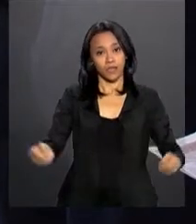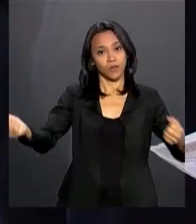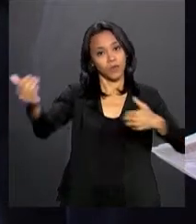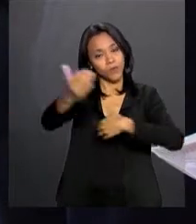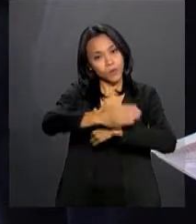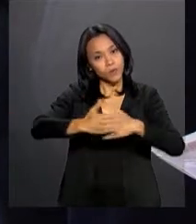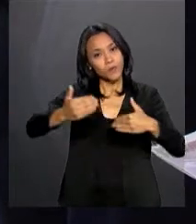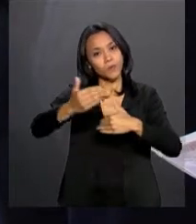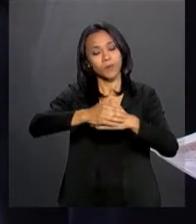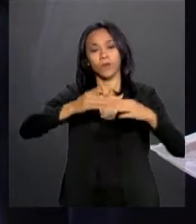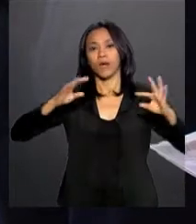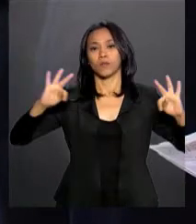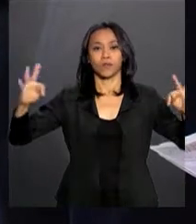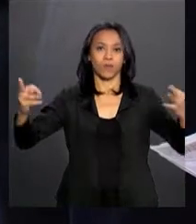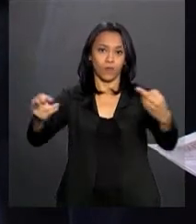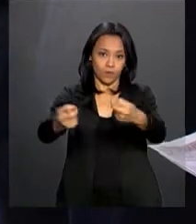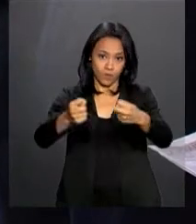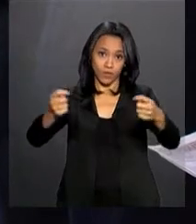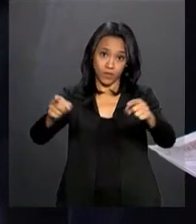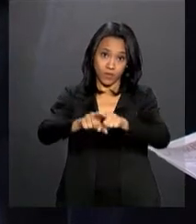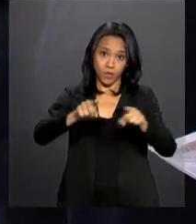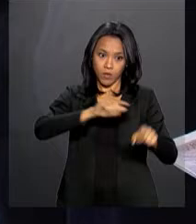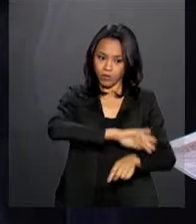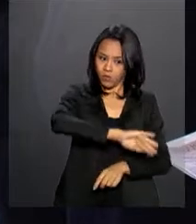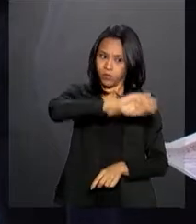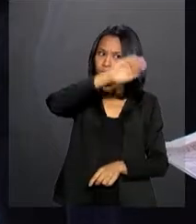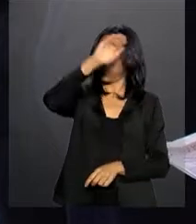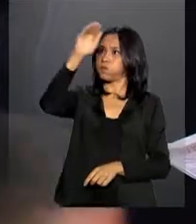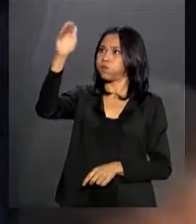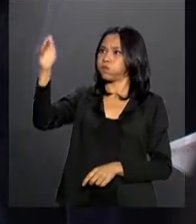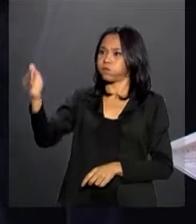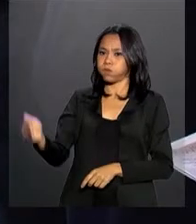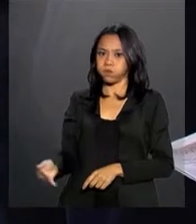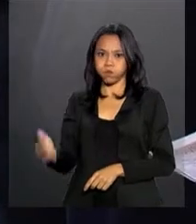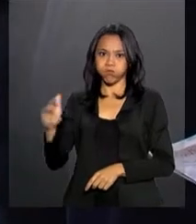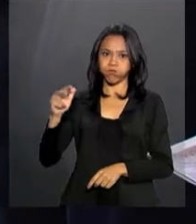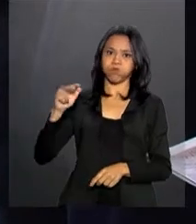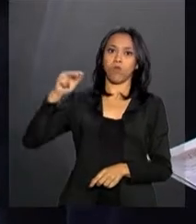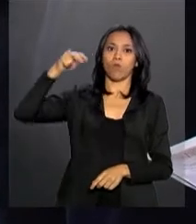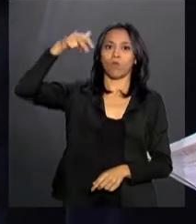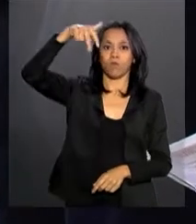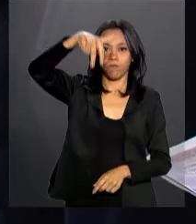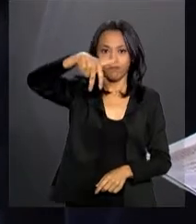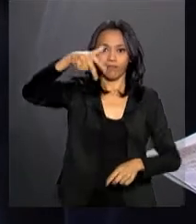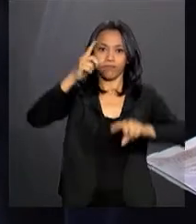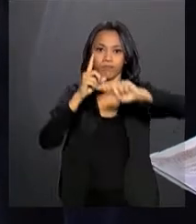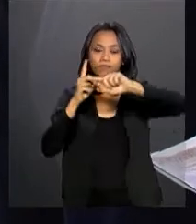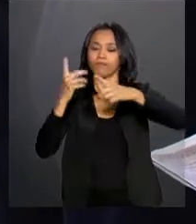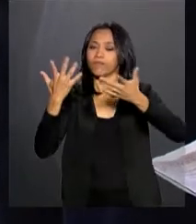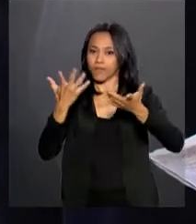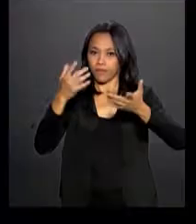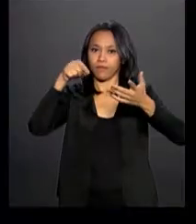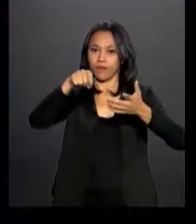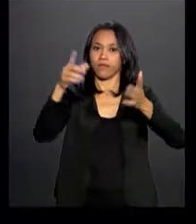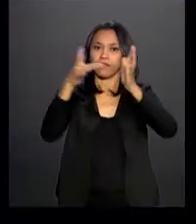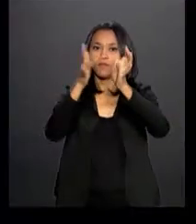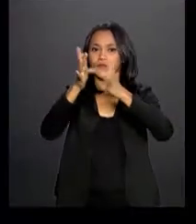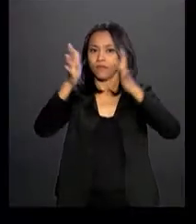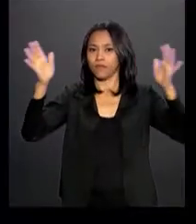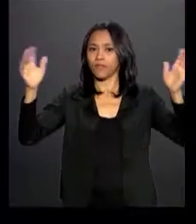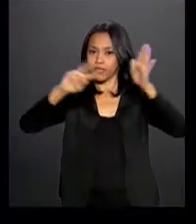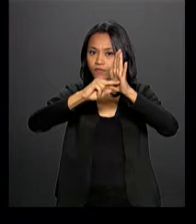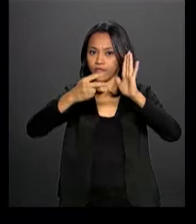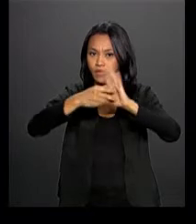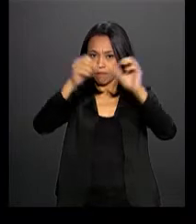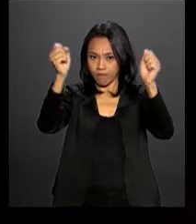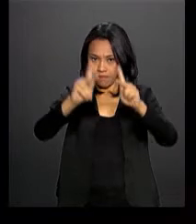todos e ao mesmo tempo no alto do corcovado como um símbolo como sinal de paz e de fraternidade a estátua do